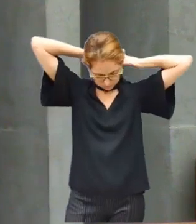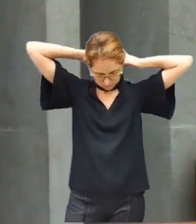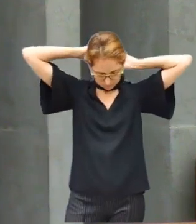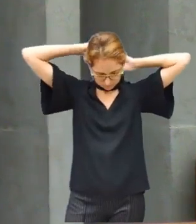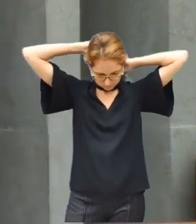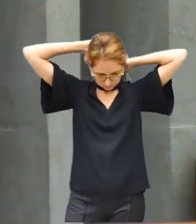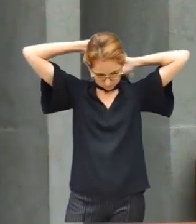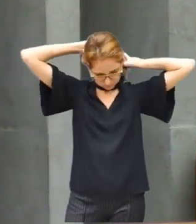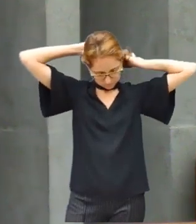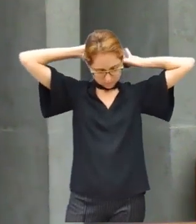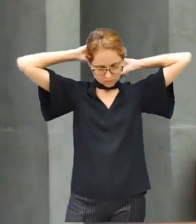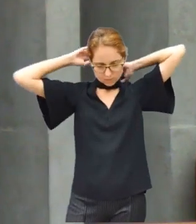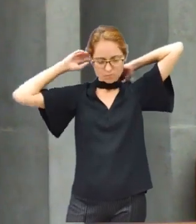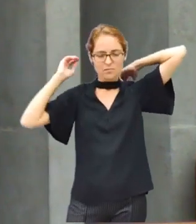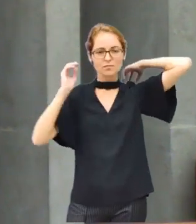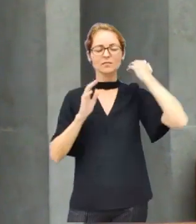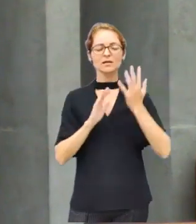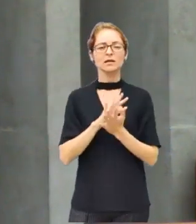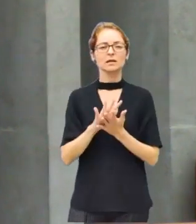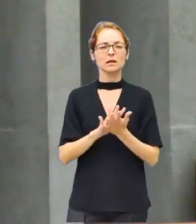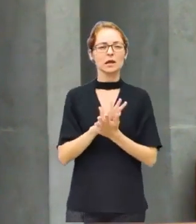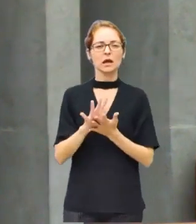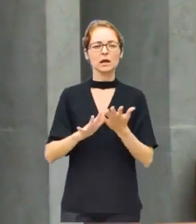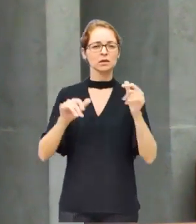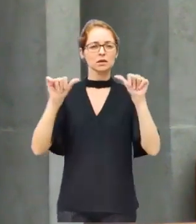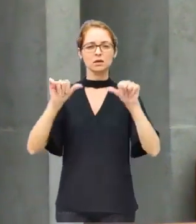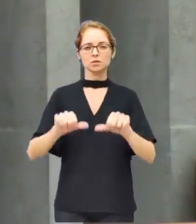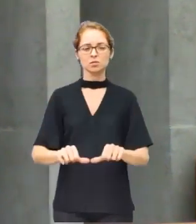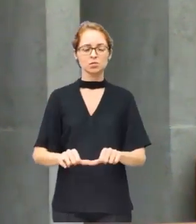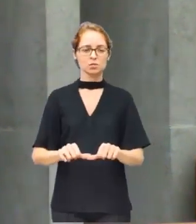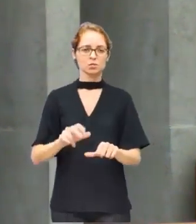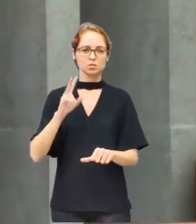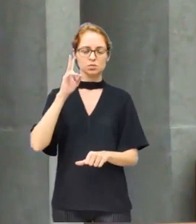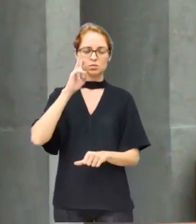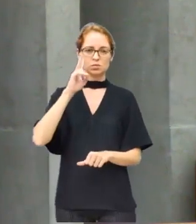ser frustrado. Perceba que